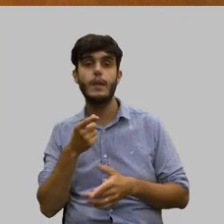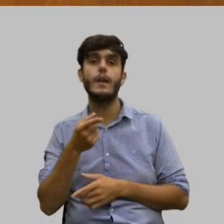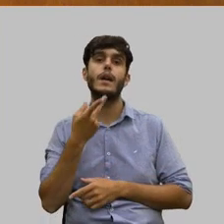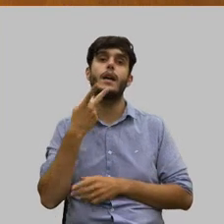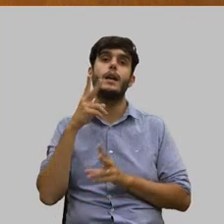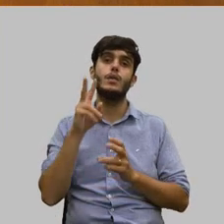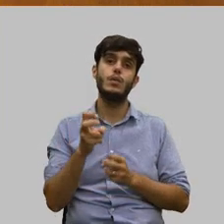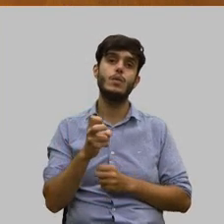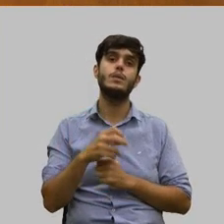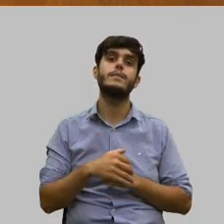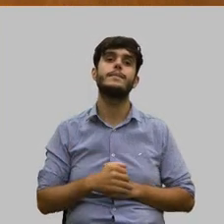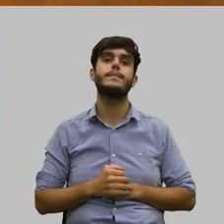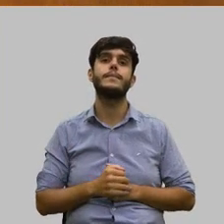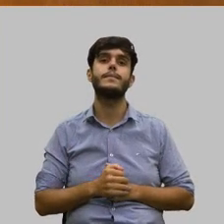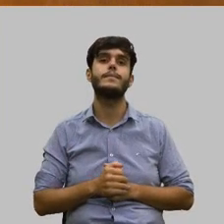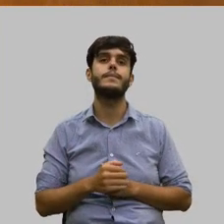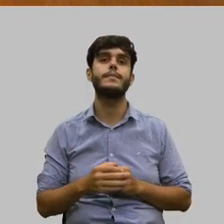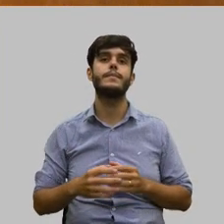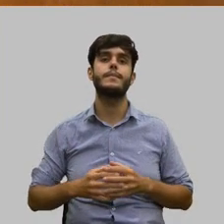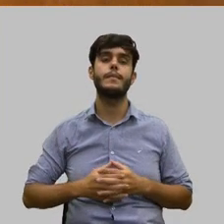da oportunidade eh